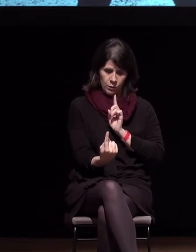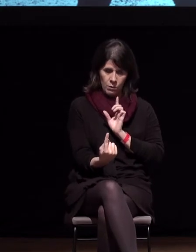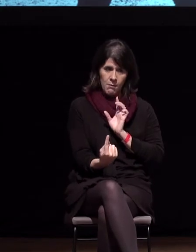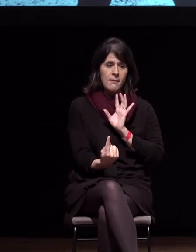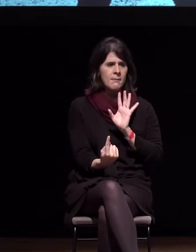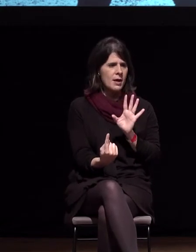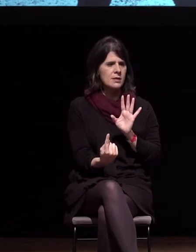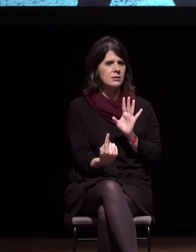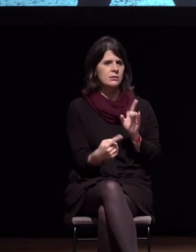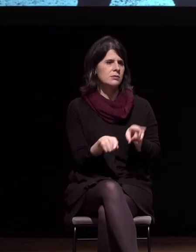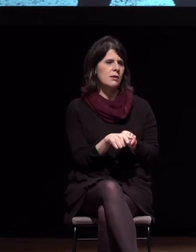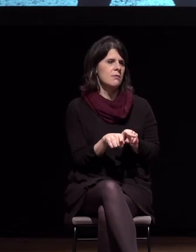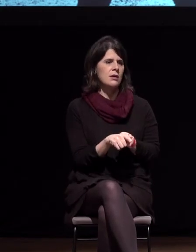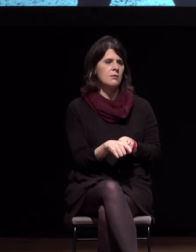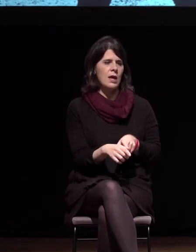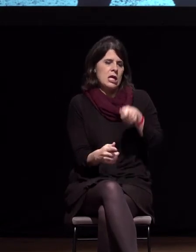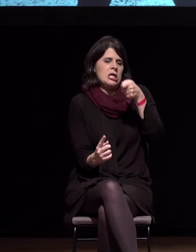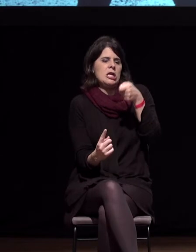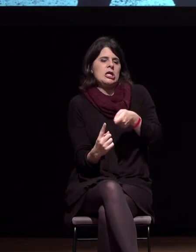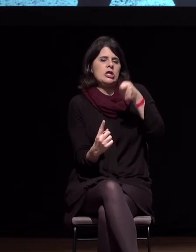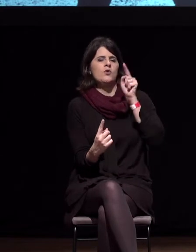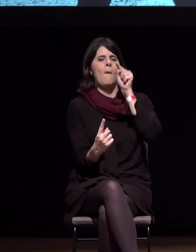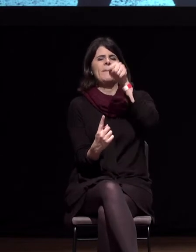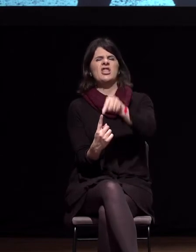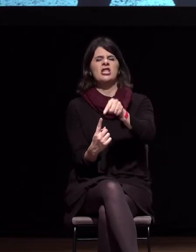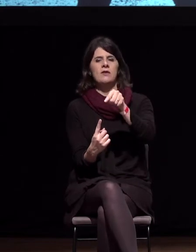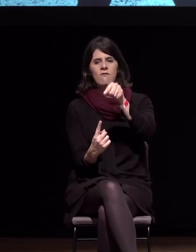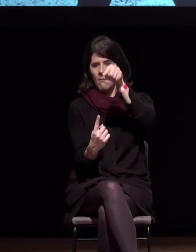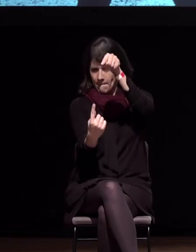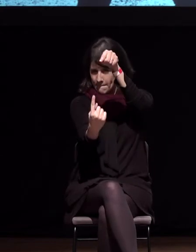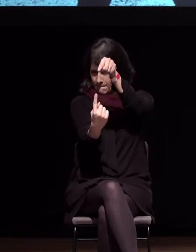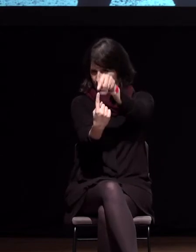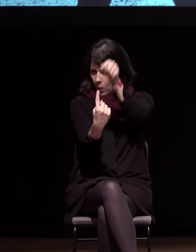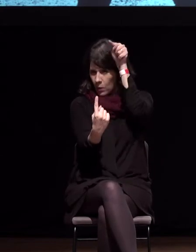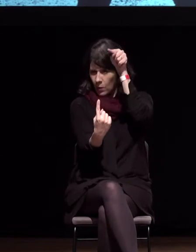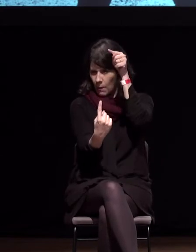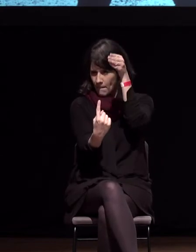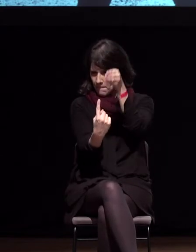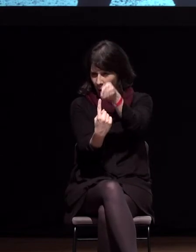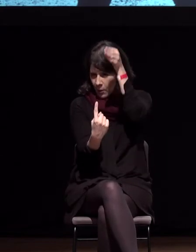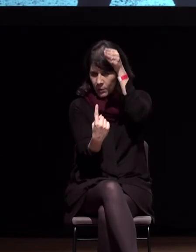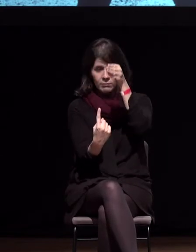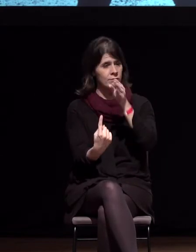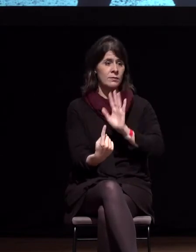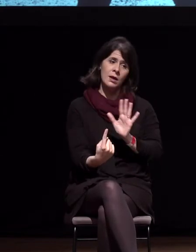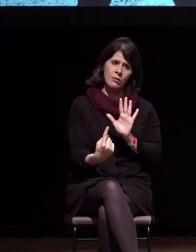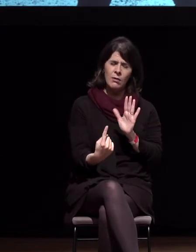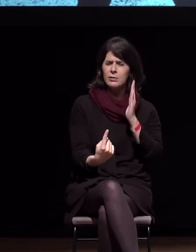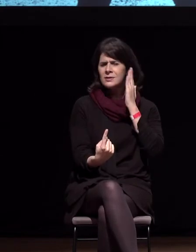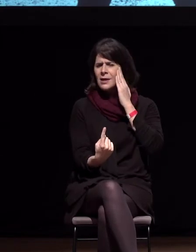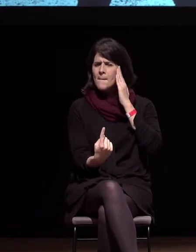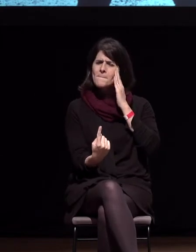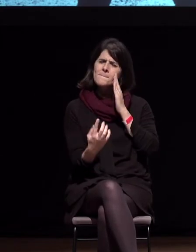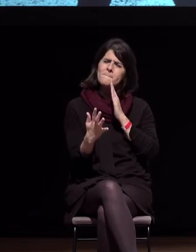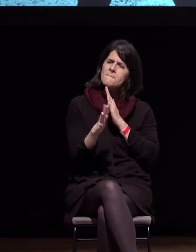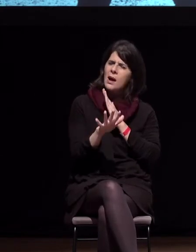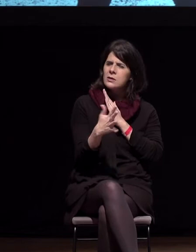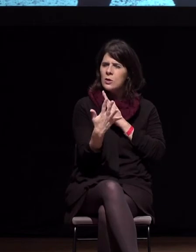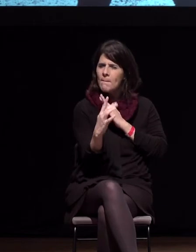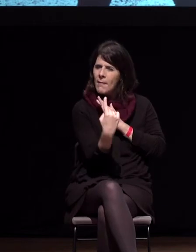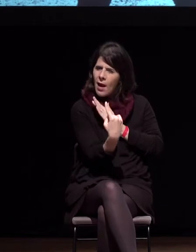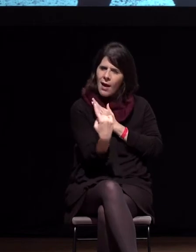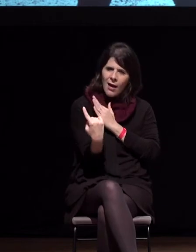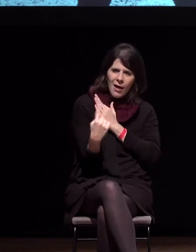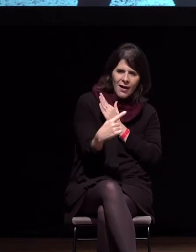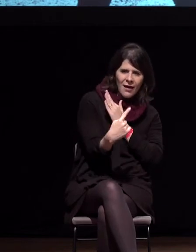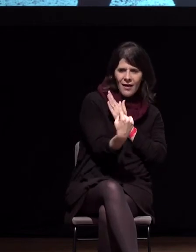nem rigidamente assim, pensando, é lá. Eu sei mais ou menos. E esse mais ou menos,